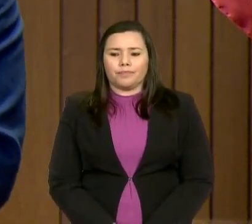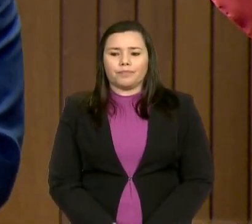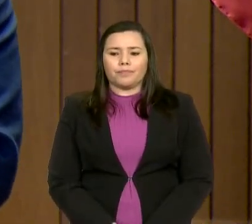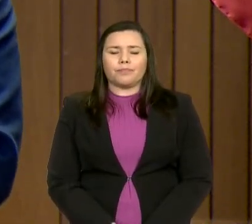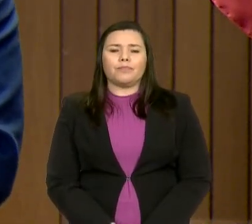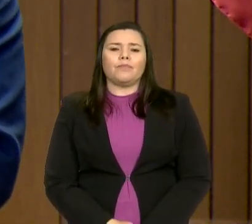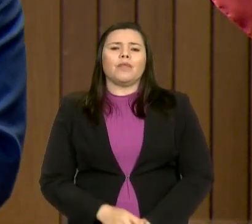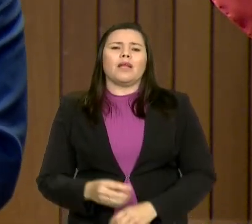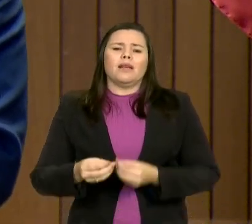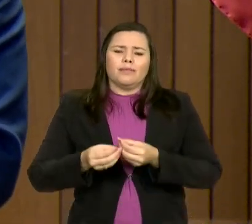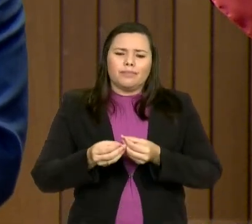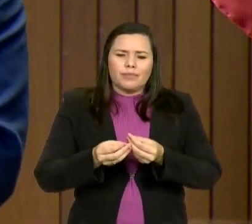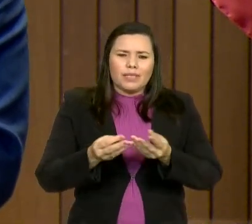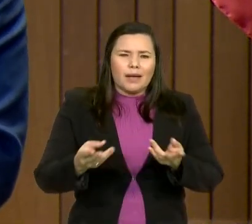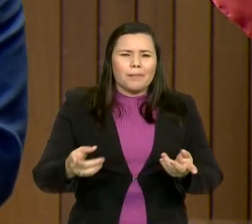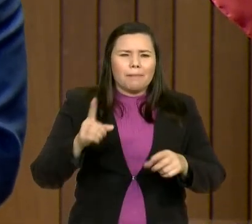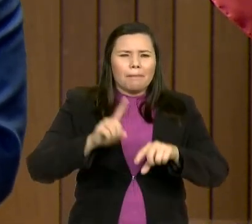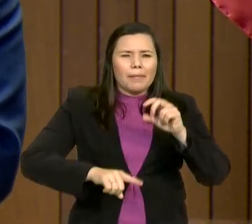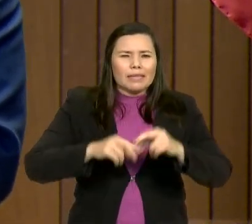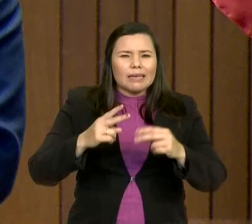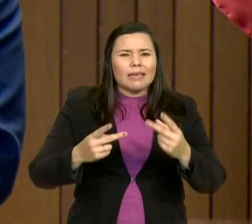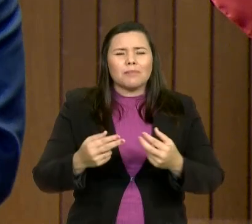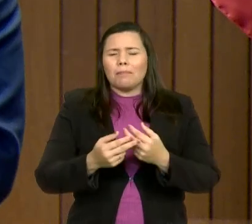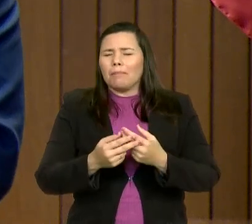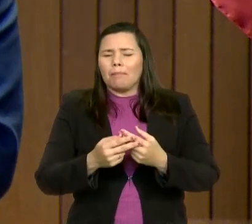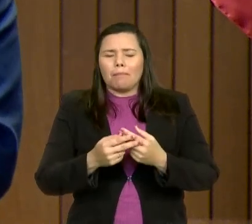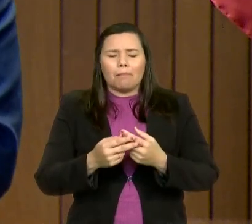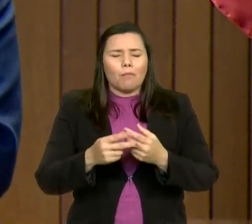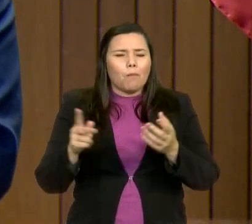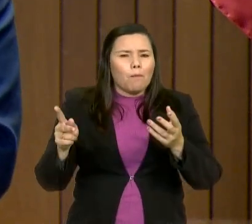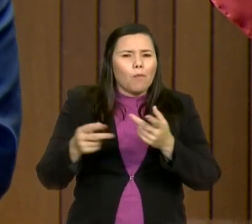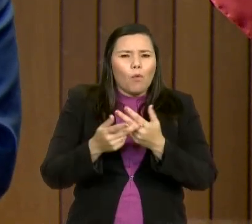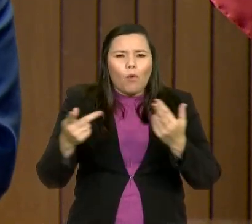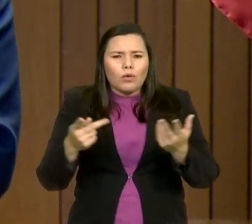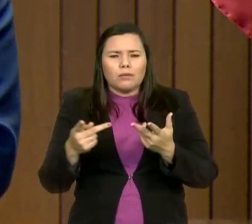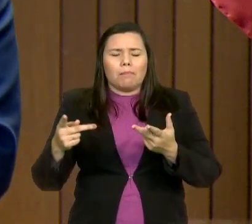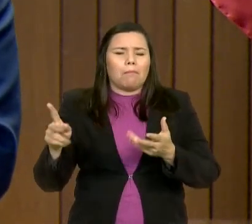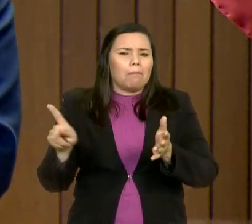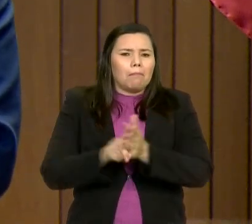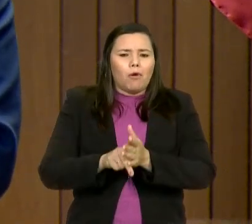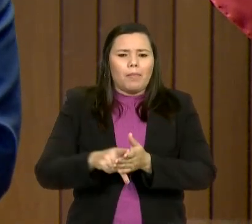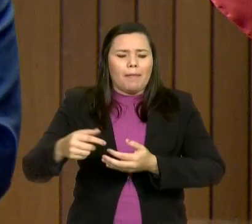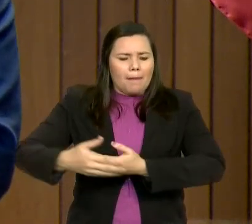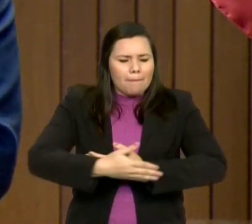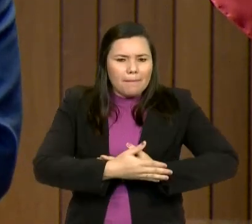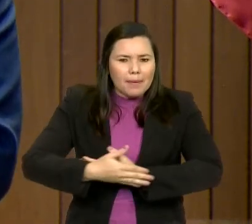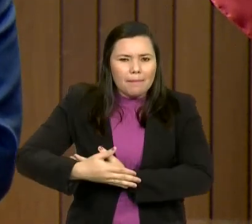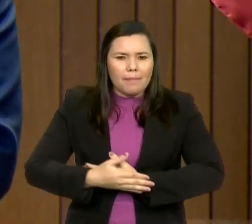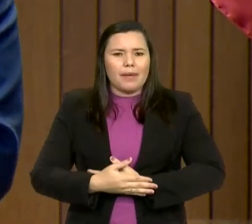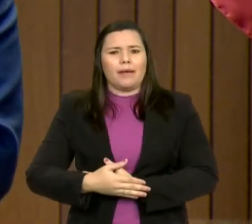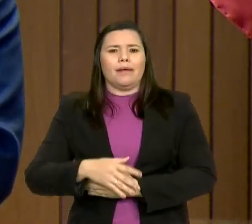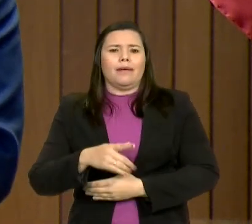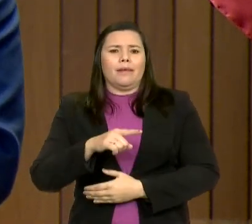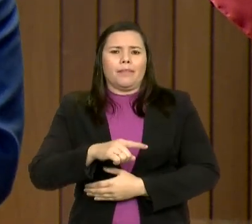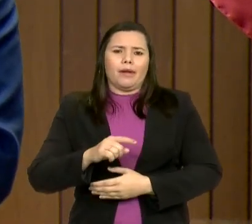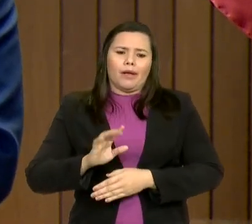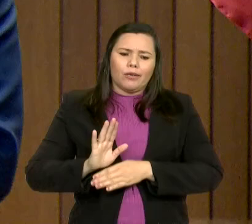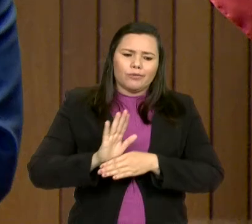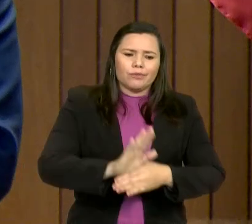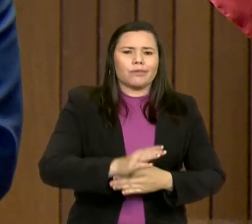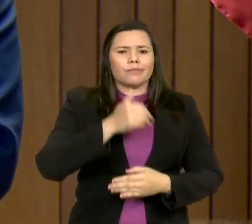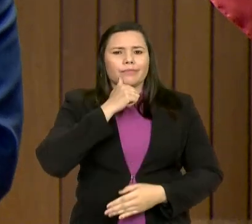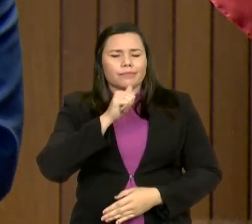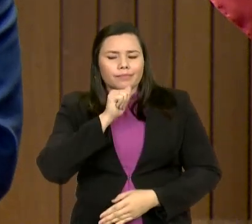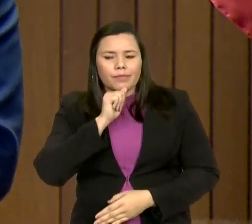todas as mães que nasceram na cidade de Codó. Destaco também o centro de parto normal, onde instalamos dentro do centro de